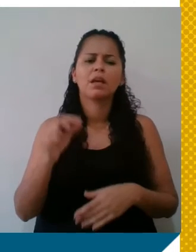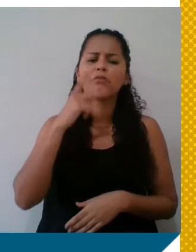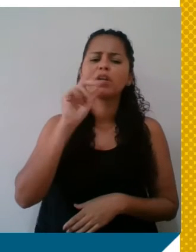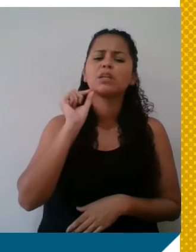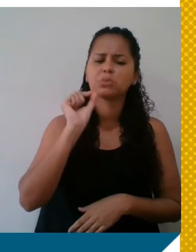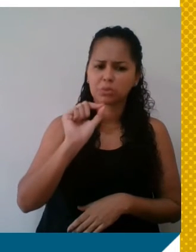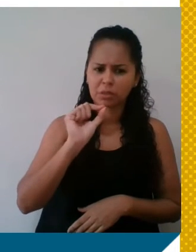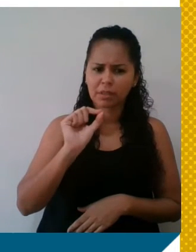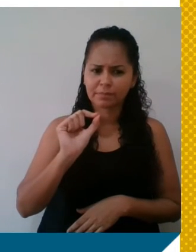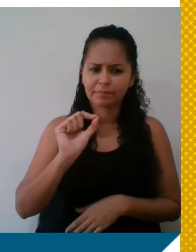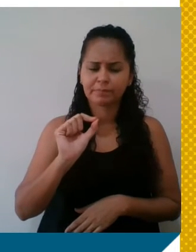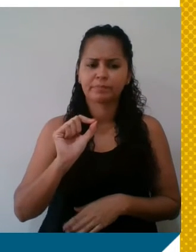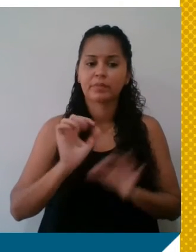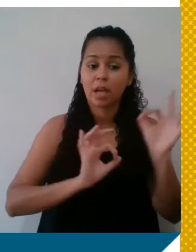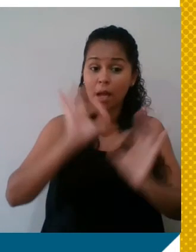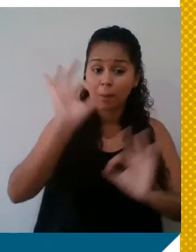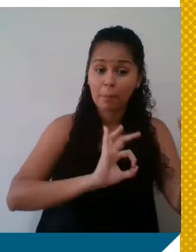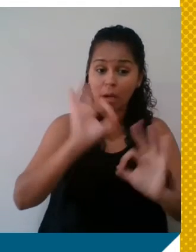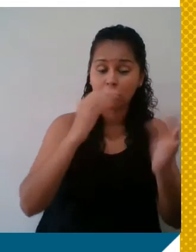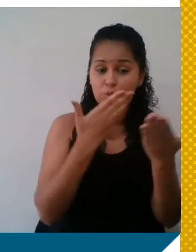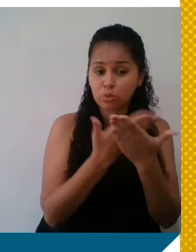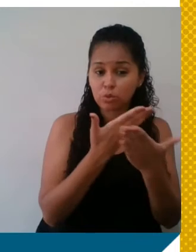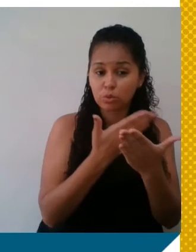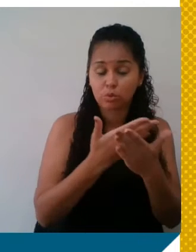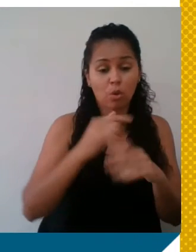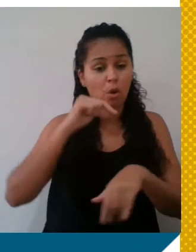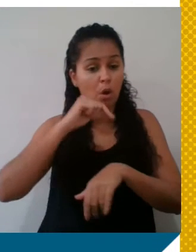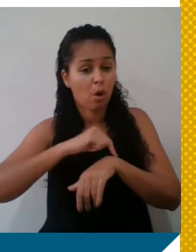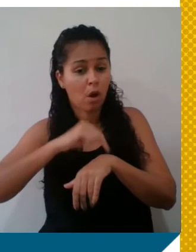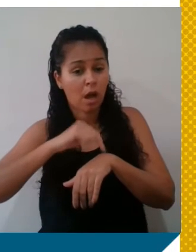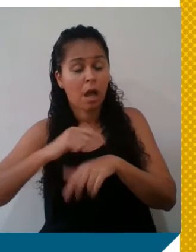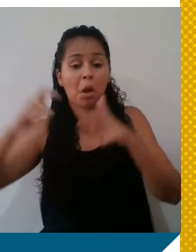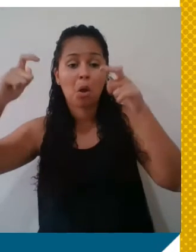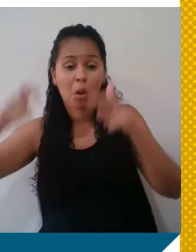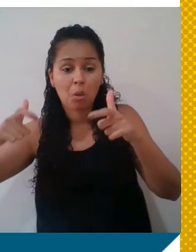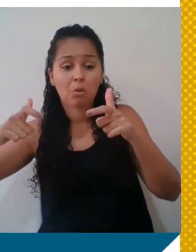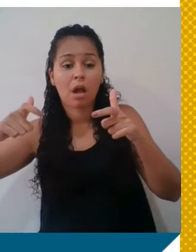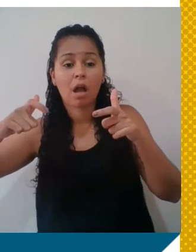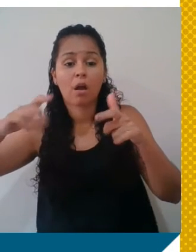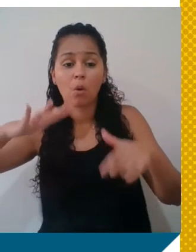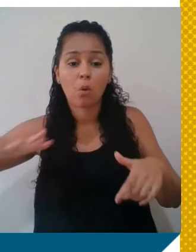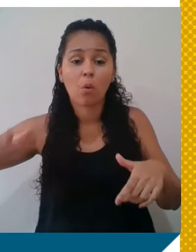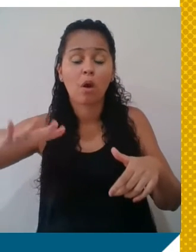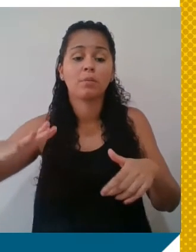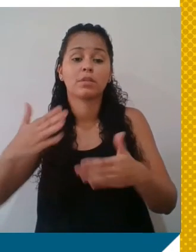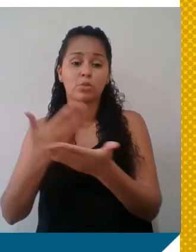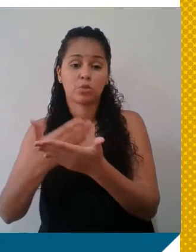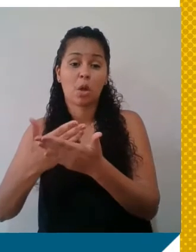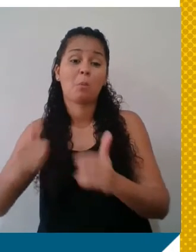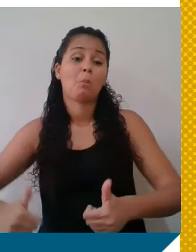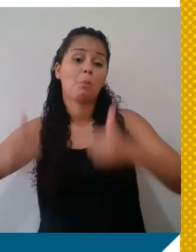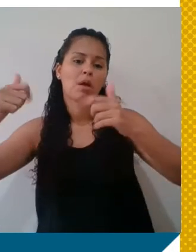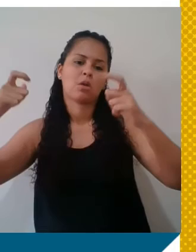foi falado até agora? A gente falou do plano de estudos, dos horários e o ambiente para estudar, ou seja, o que é melhor, qual é o